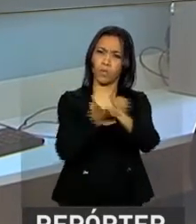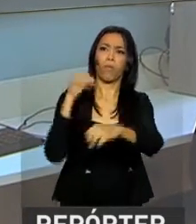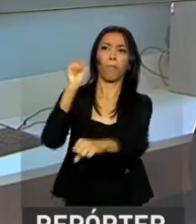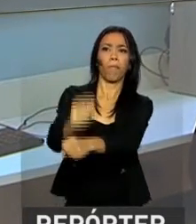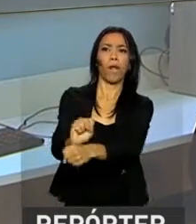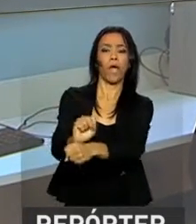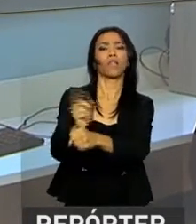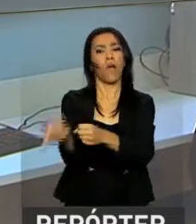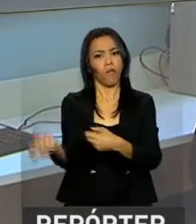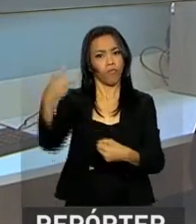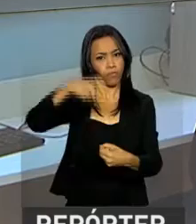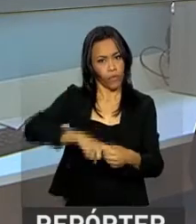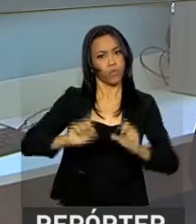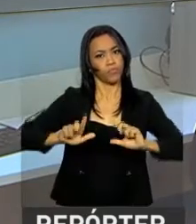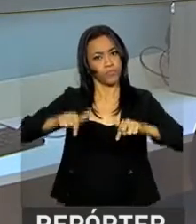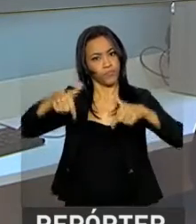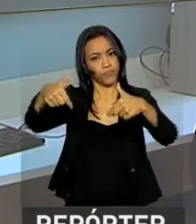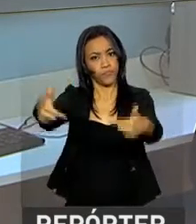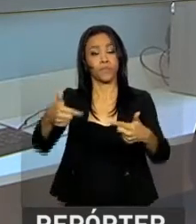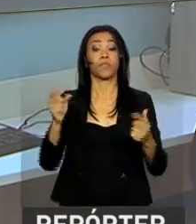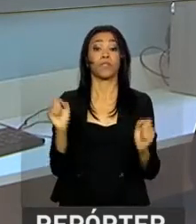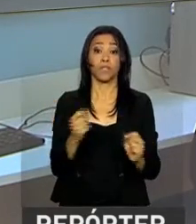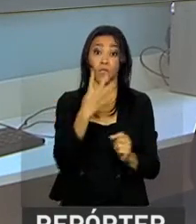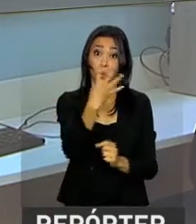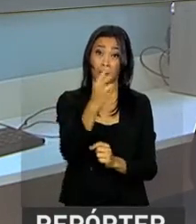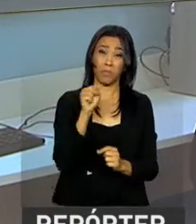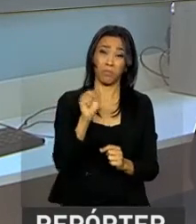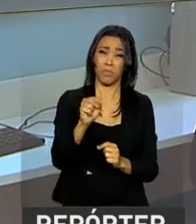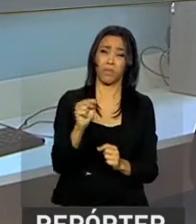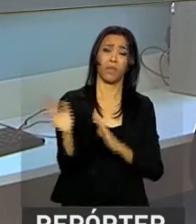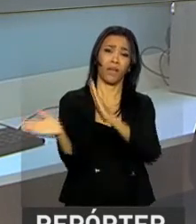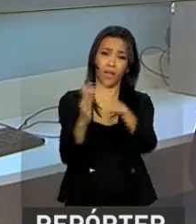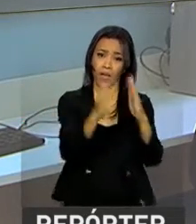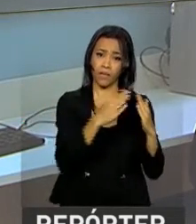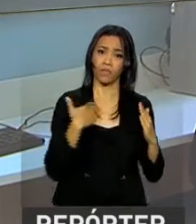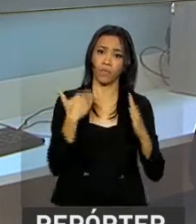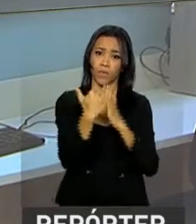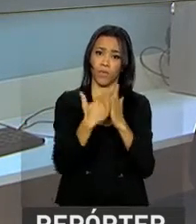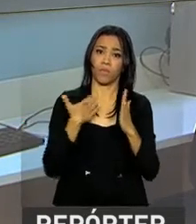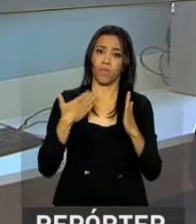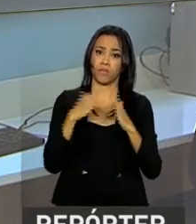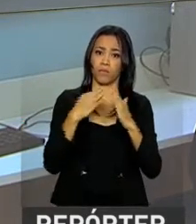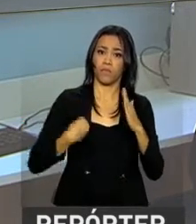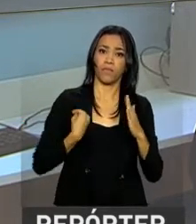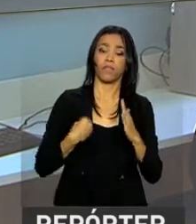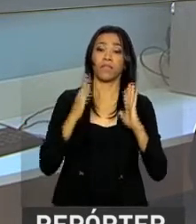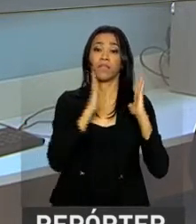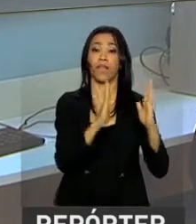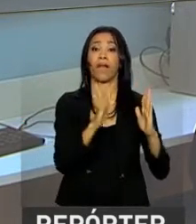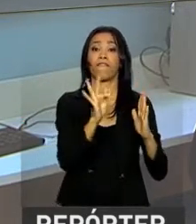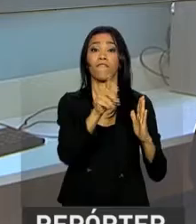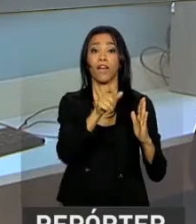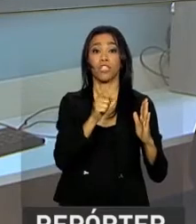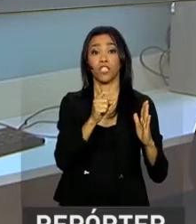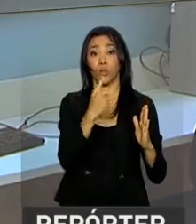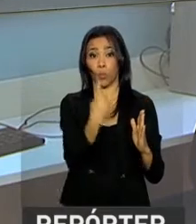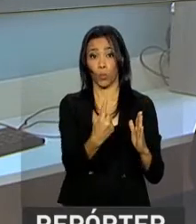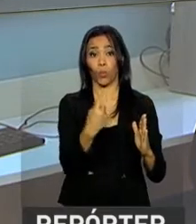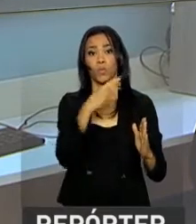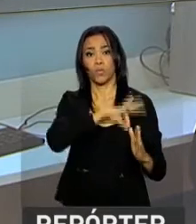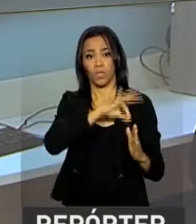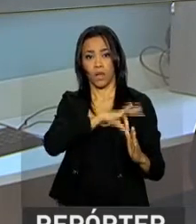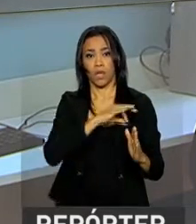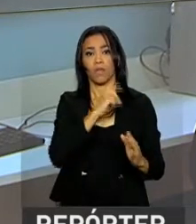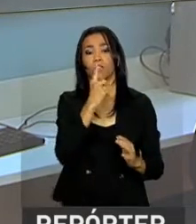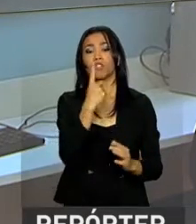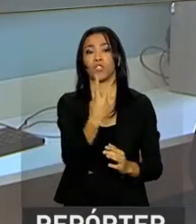de 4.200 casas do programa Minha Casa Minha Vida para famílias da faixa 1, que tem renda mensal de até R$